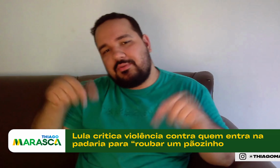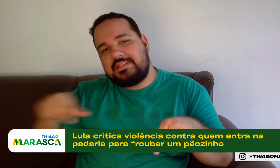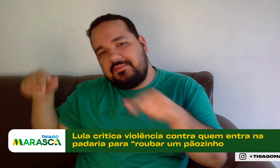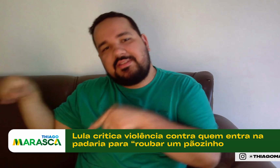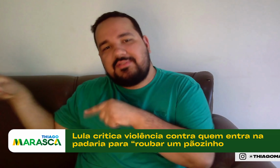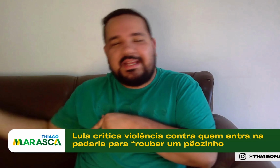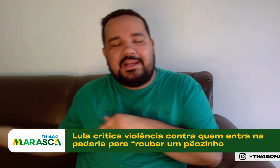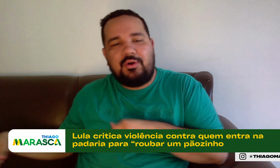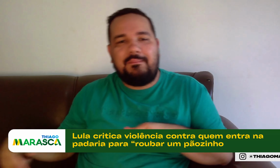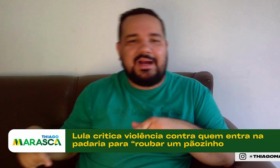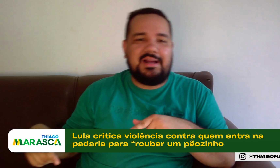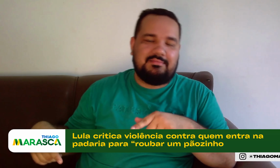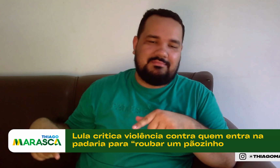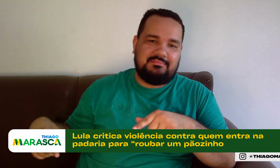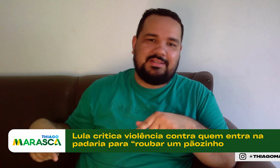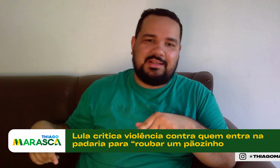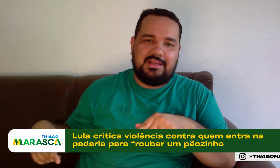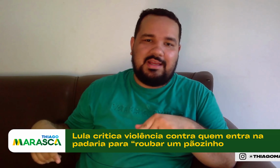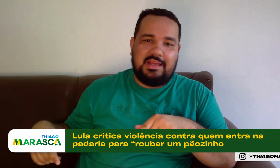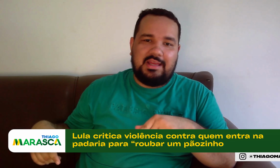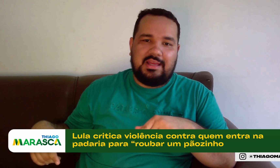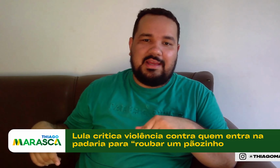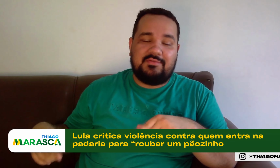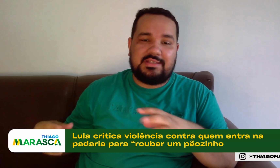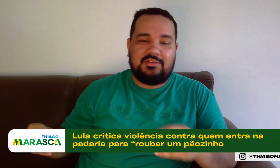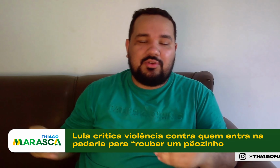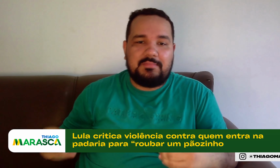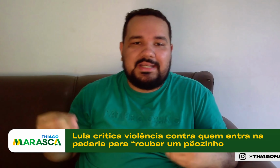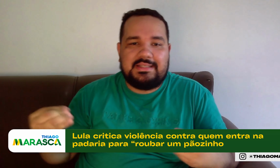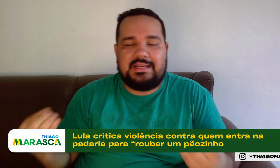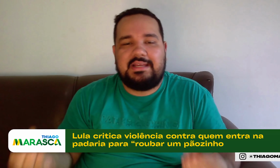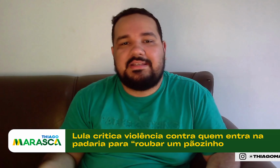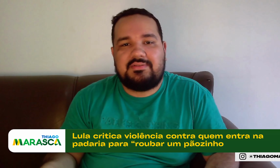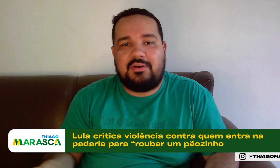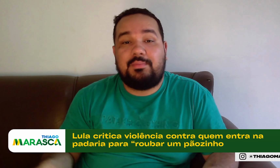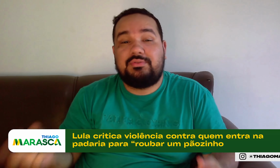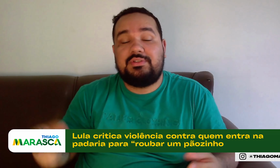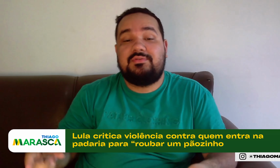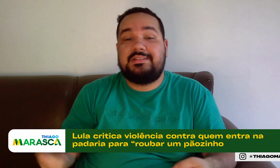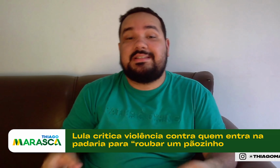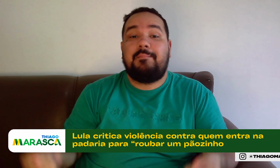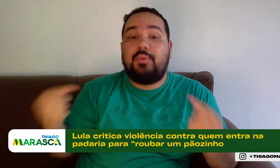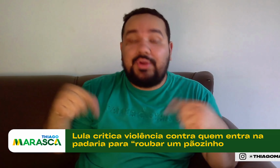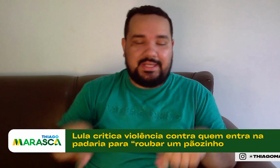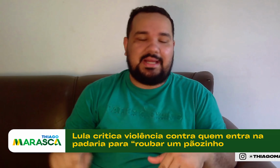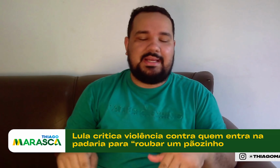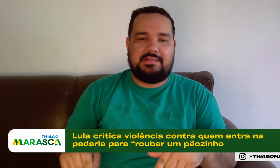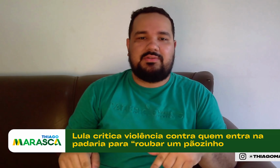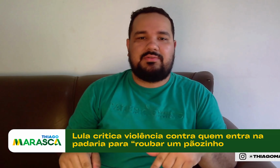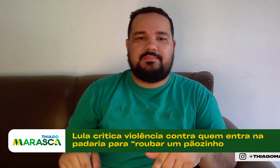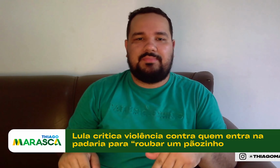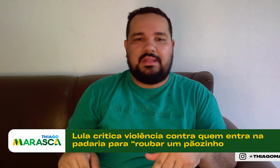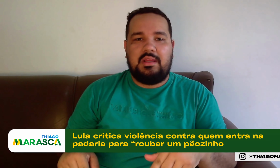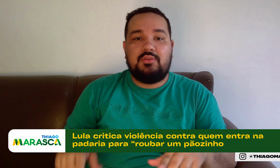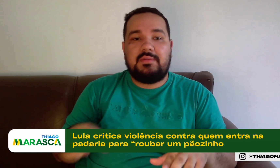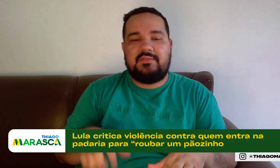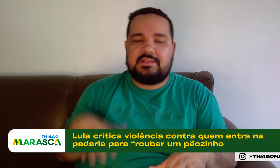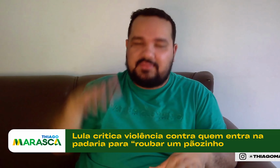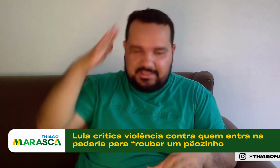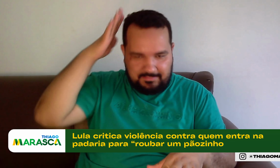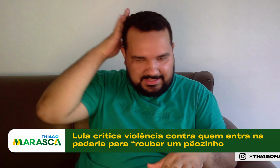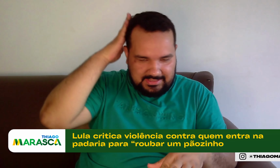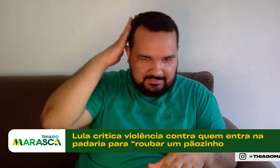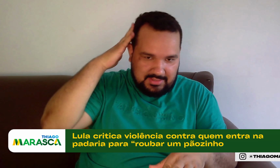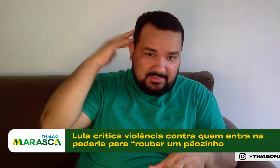é porque o serviço dela é roubar é você normalizar isso é o ponto de você apoiar isso e